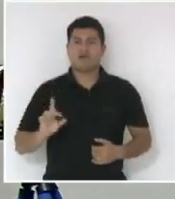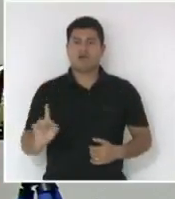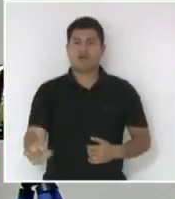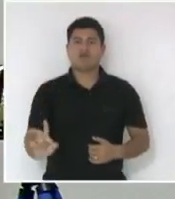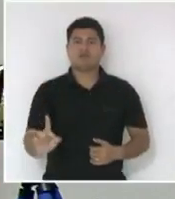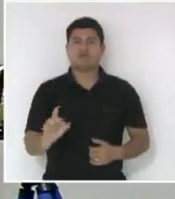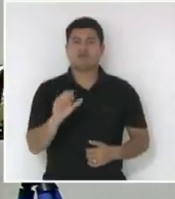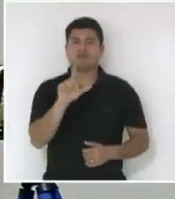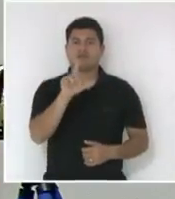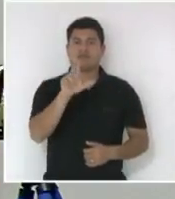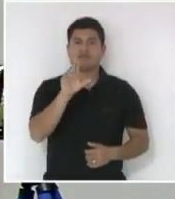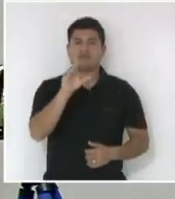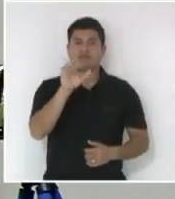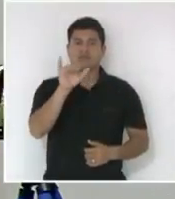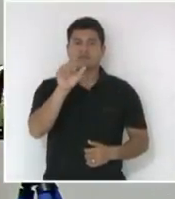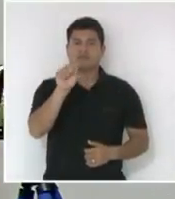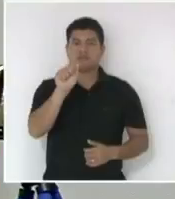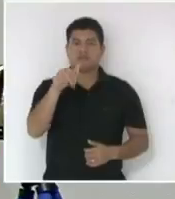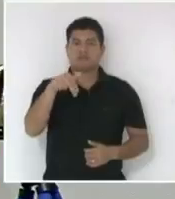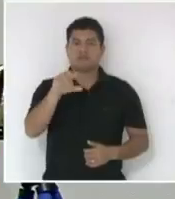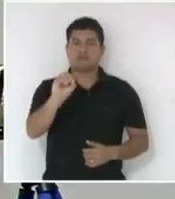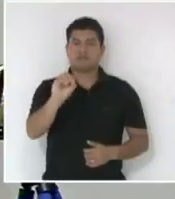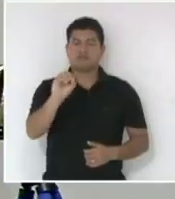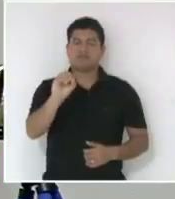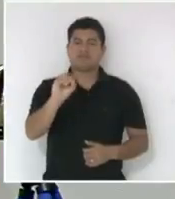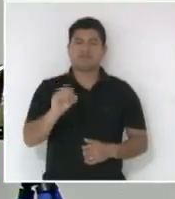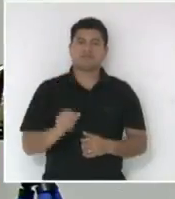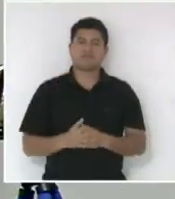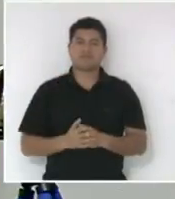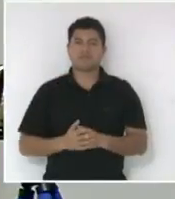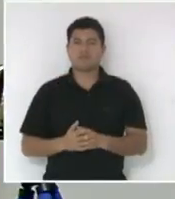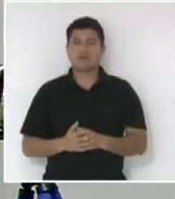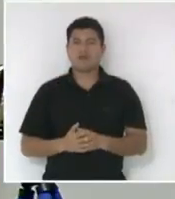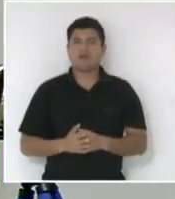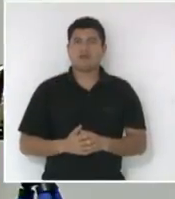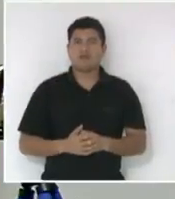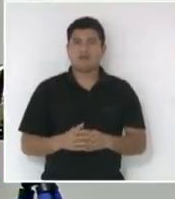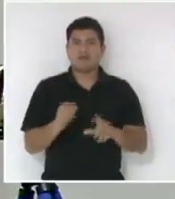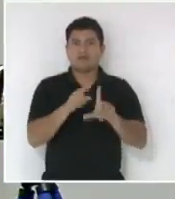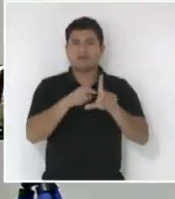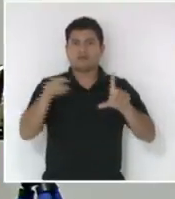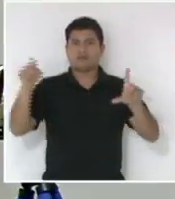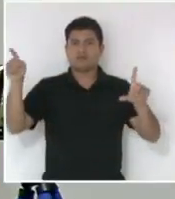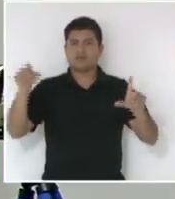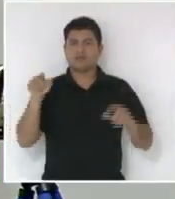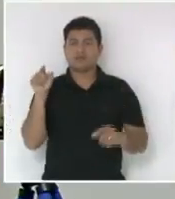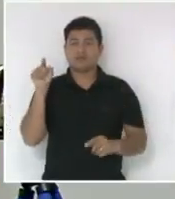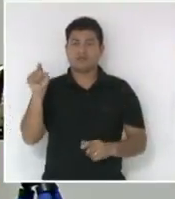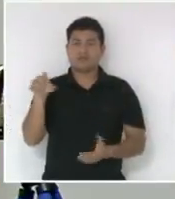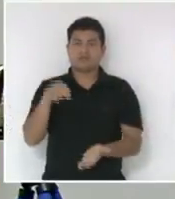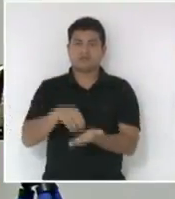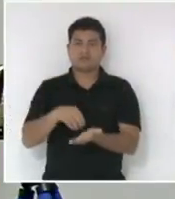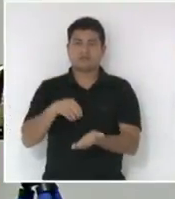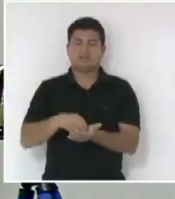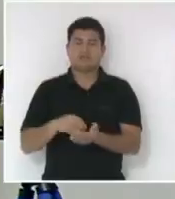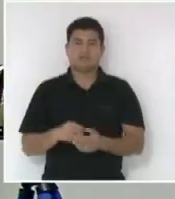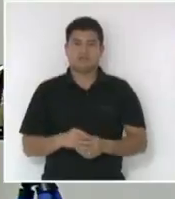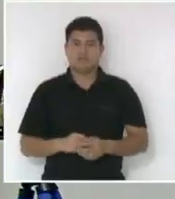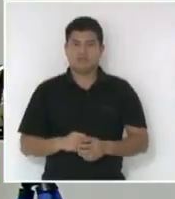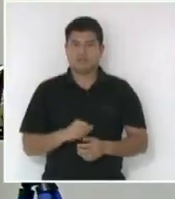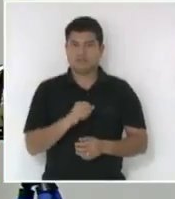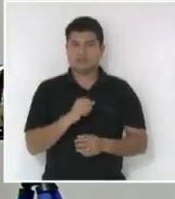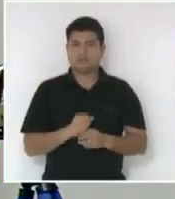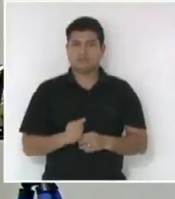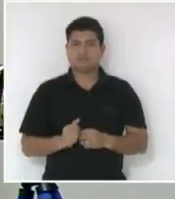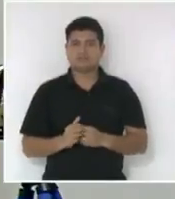Luciano Leite da Silva Filho. Segundo dados do Centro de Referência, cerca de 70%